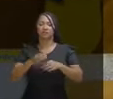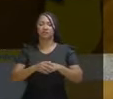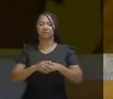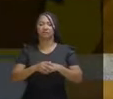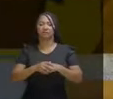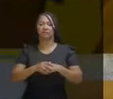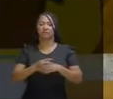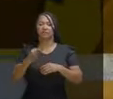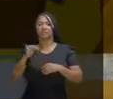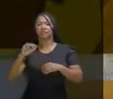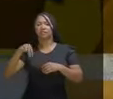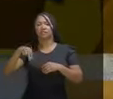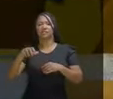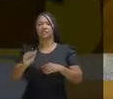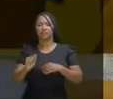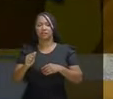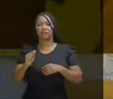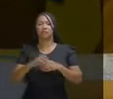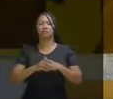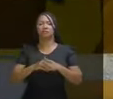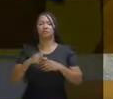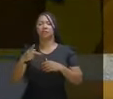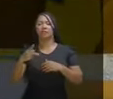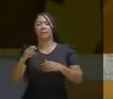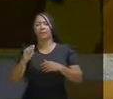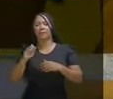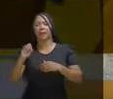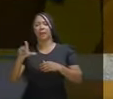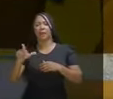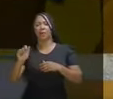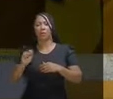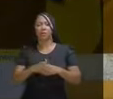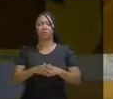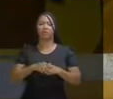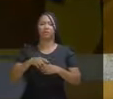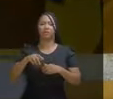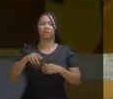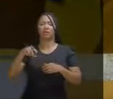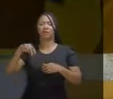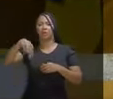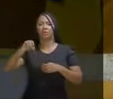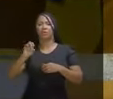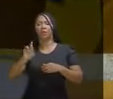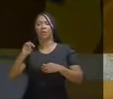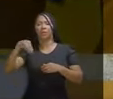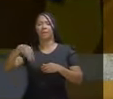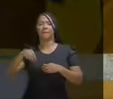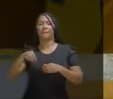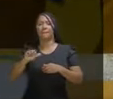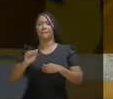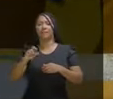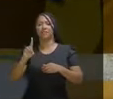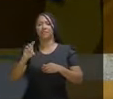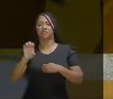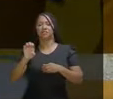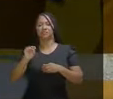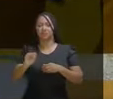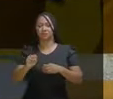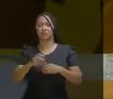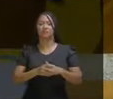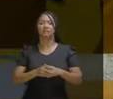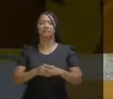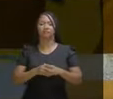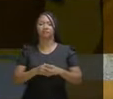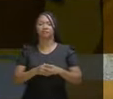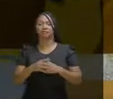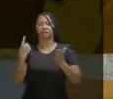juízas Tina Souza, Paola Santos e o juiz Normando Souza, que aprovaram as contas com ressalva.